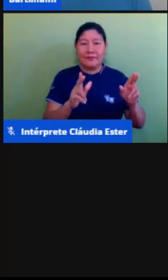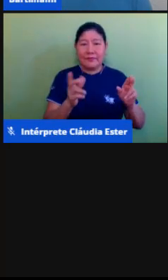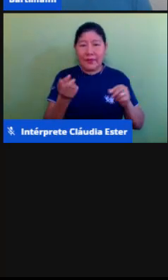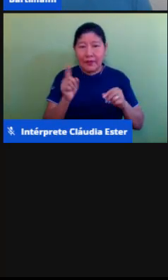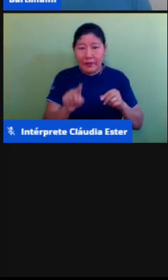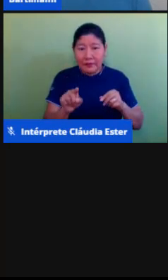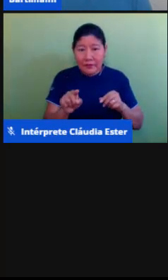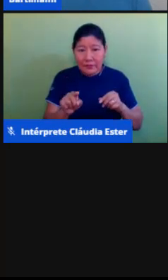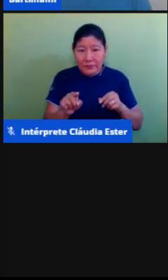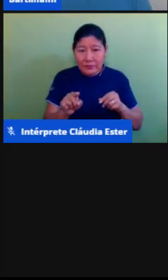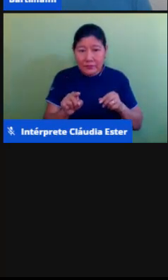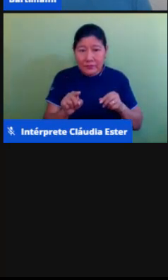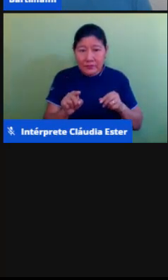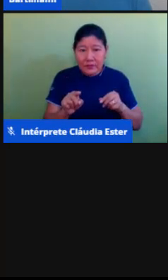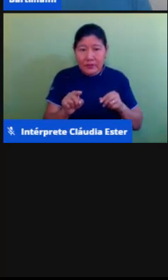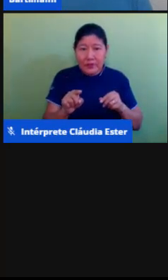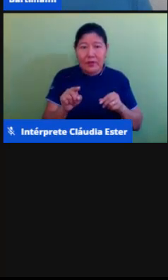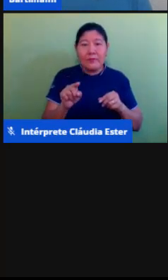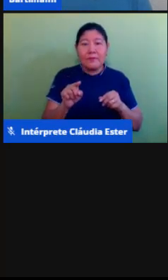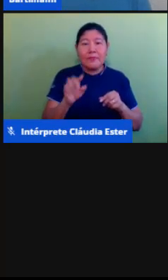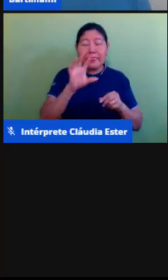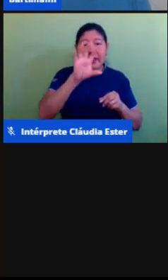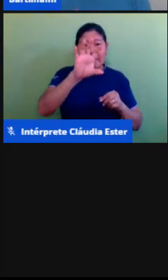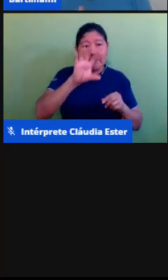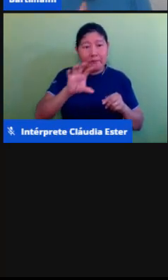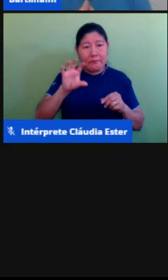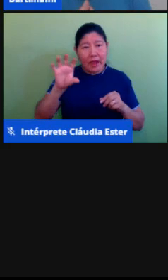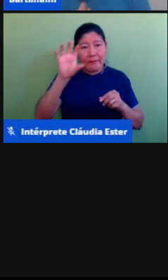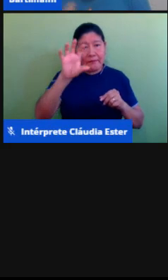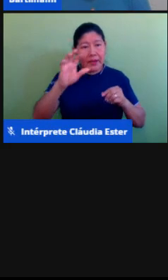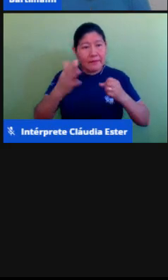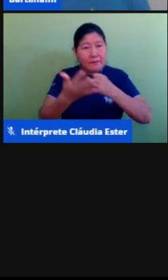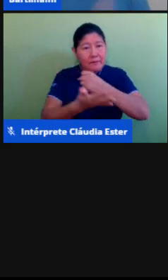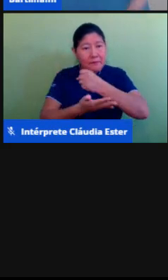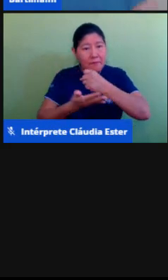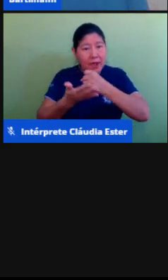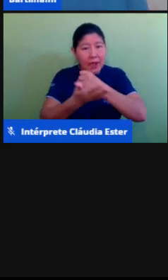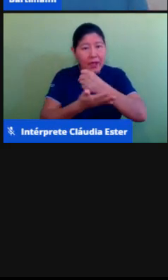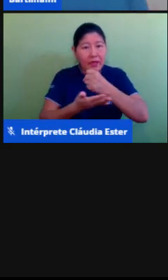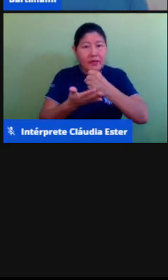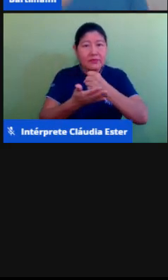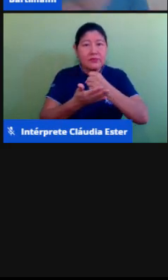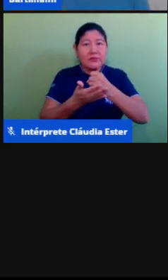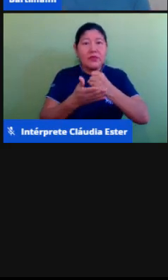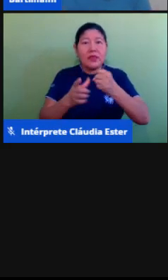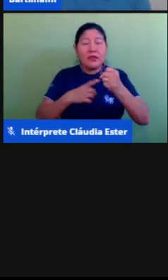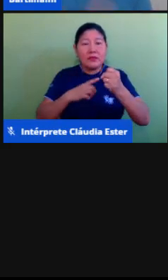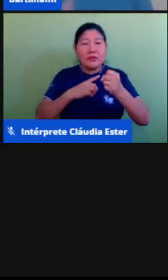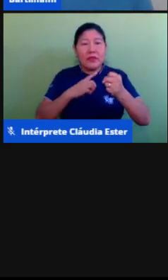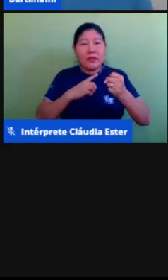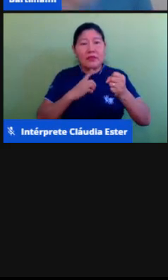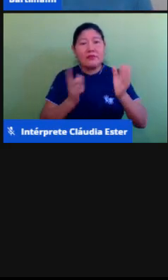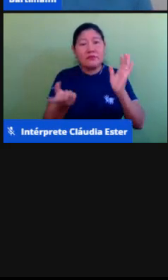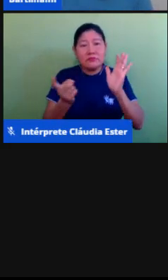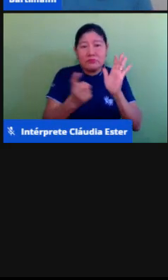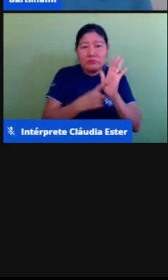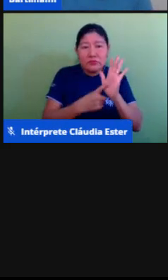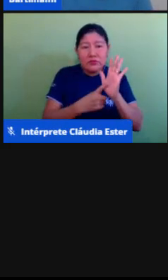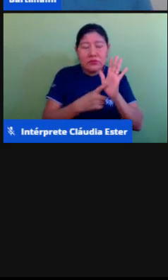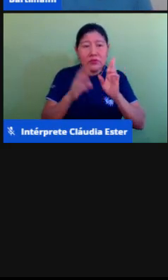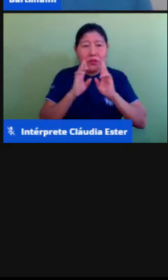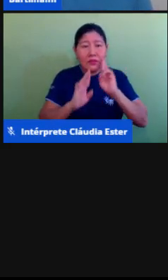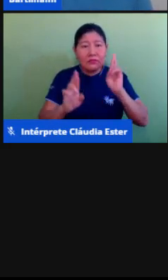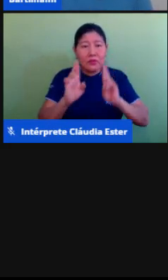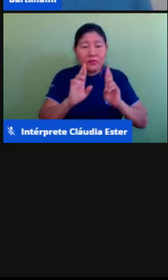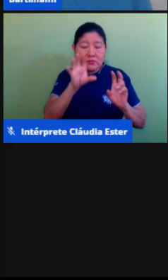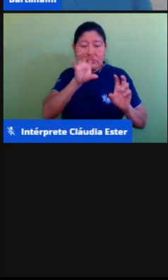ferramenta é o mapa base, né? Qual é a base de dados que você está colocando, está sobrepondo o seu